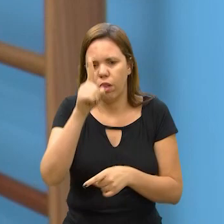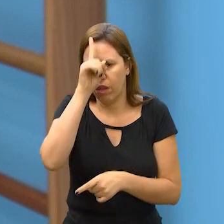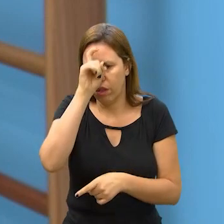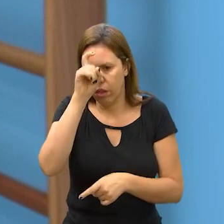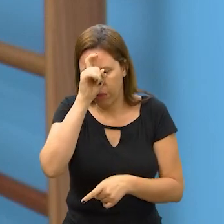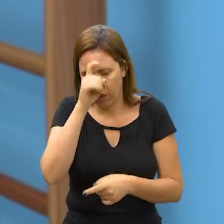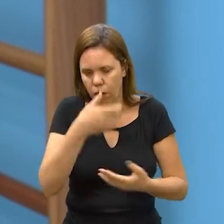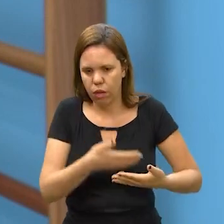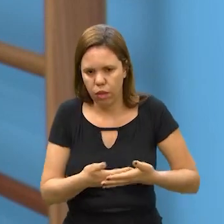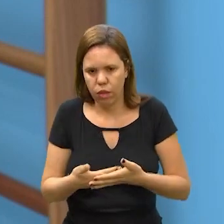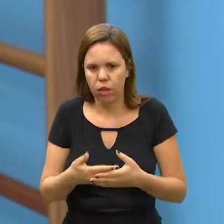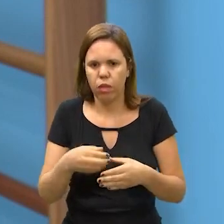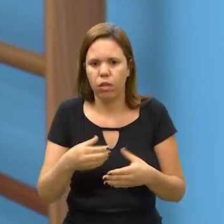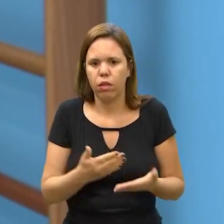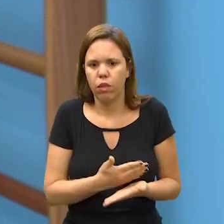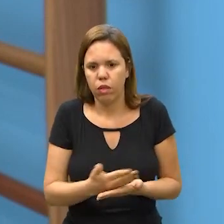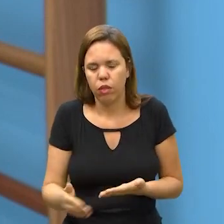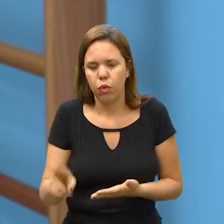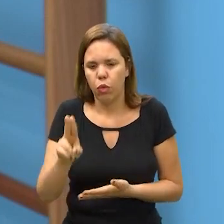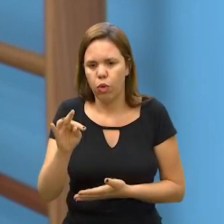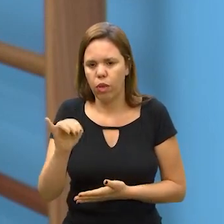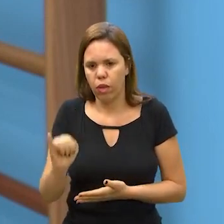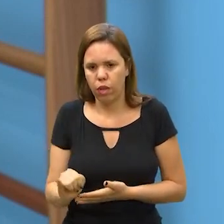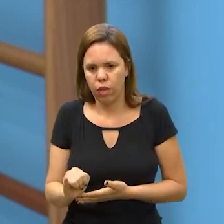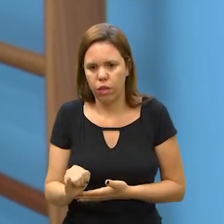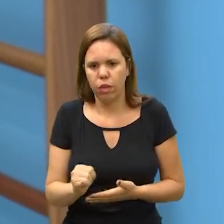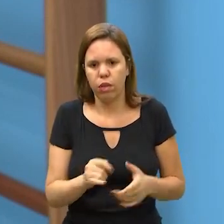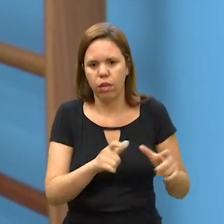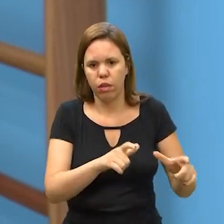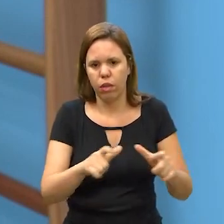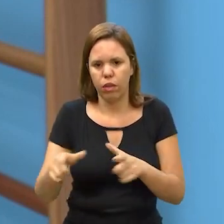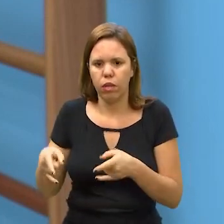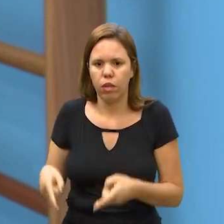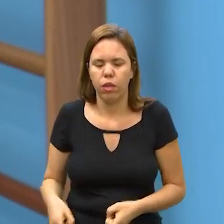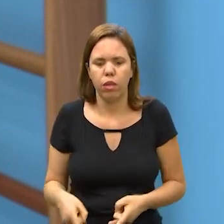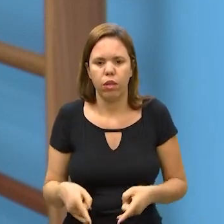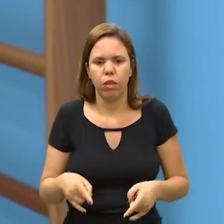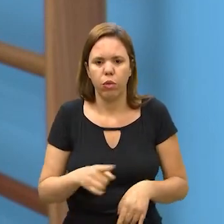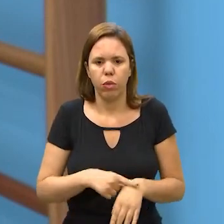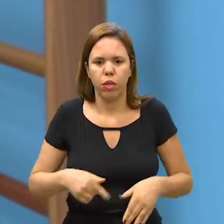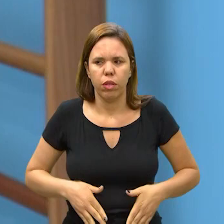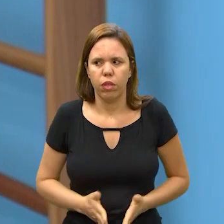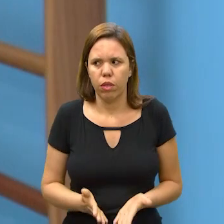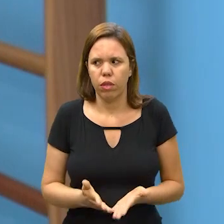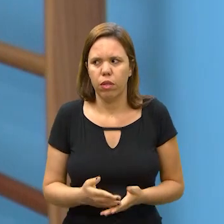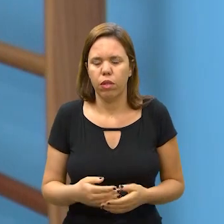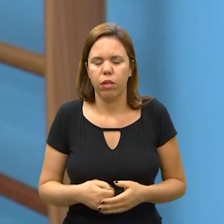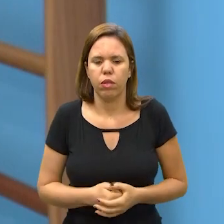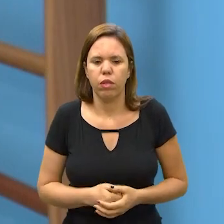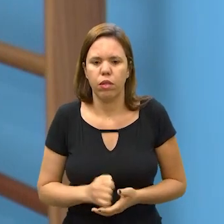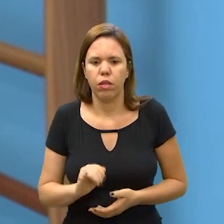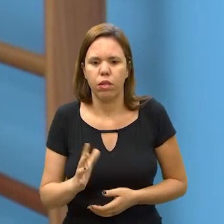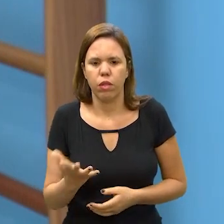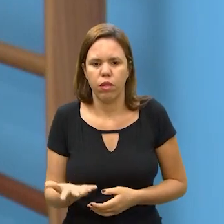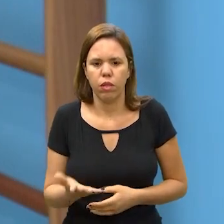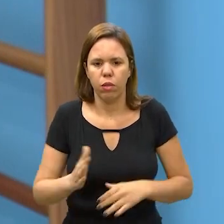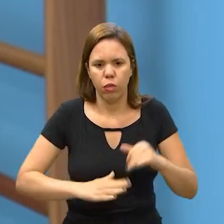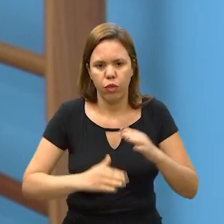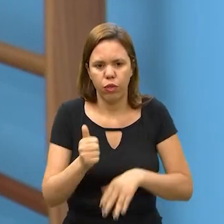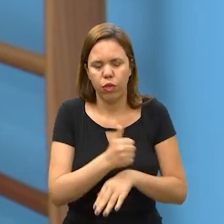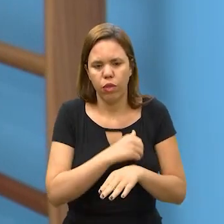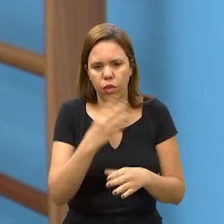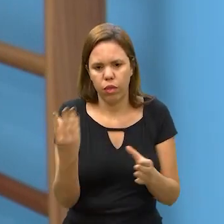maternidades, né, já falo lá desde das UTIs e dos berçários, desde o momento do nascimento. O ideal seria que esses profissionais que